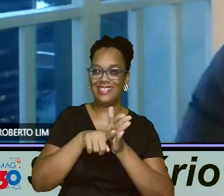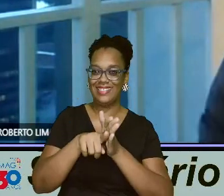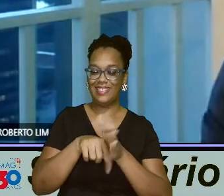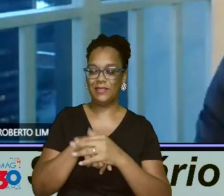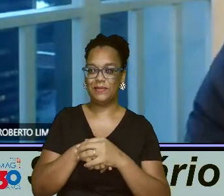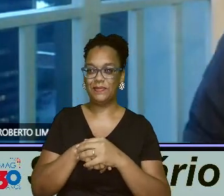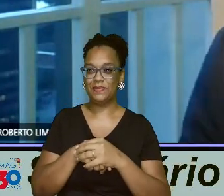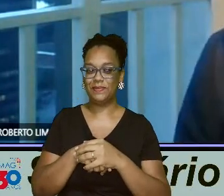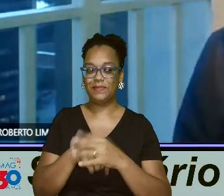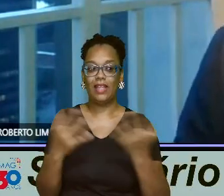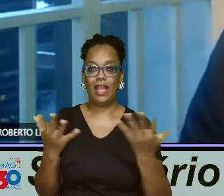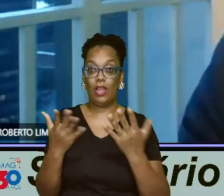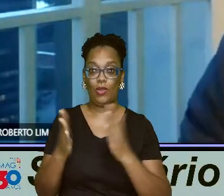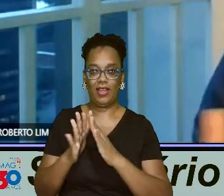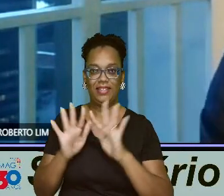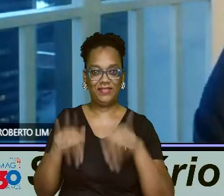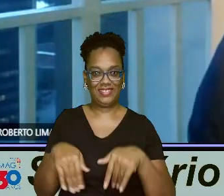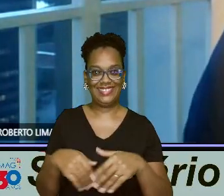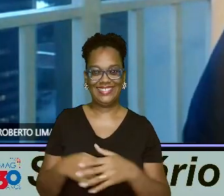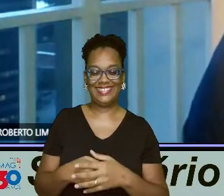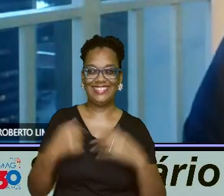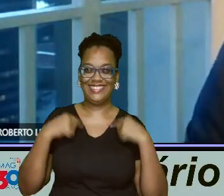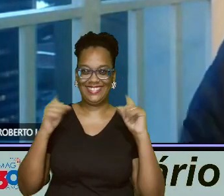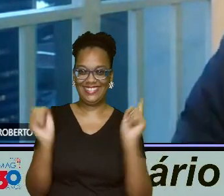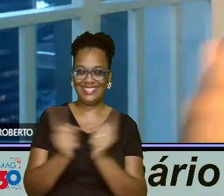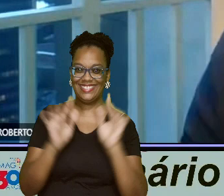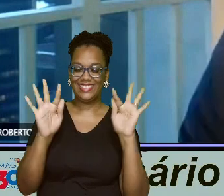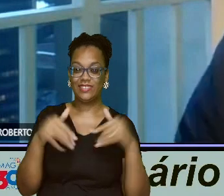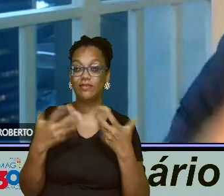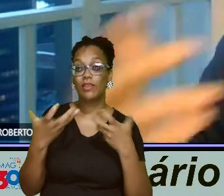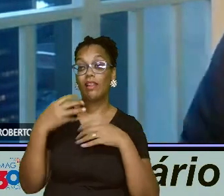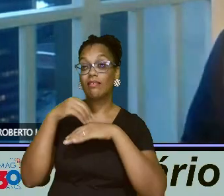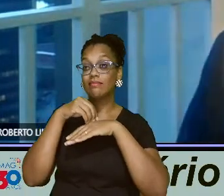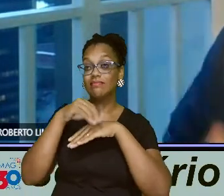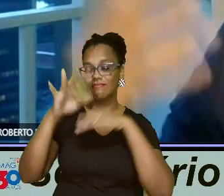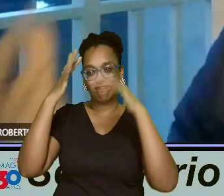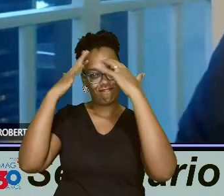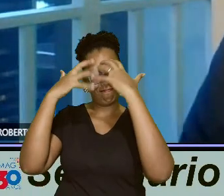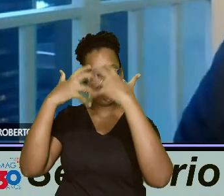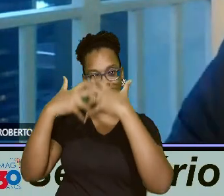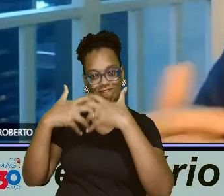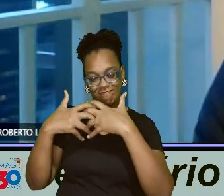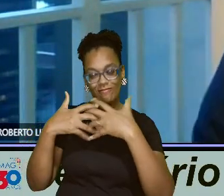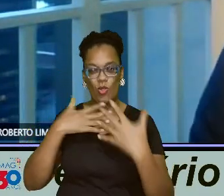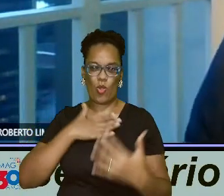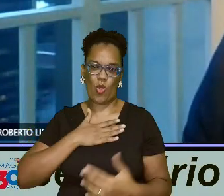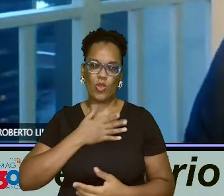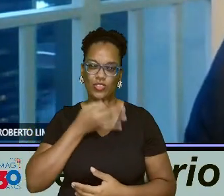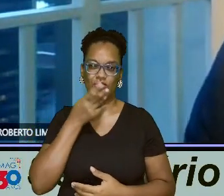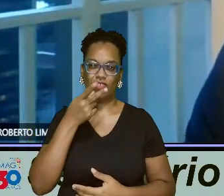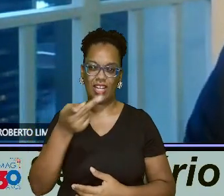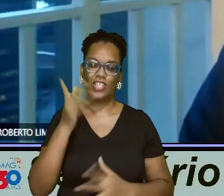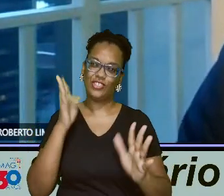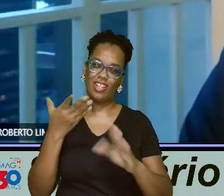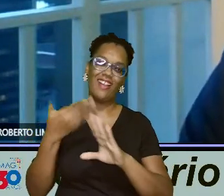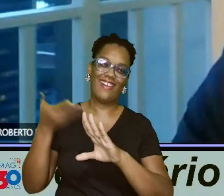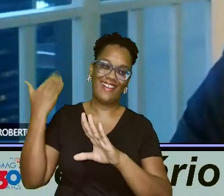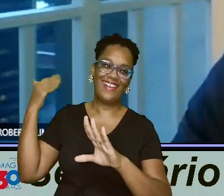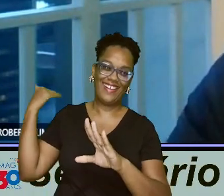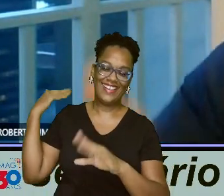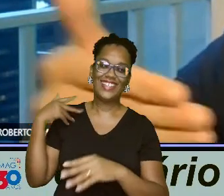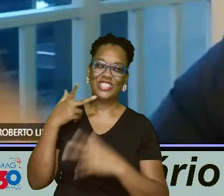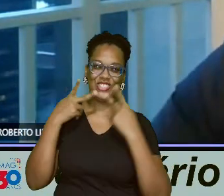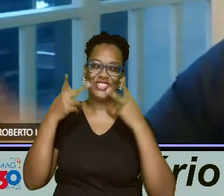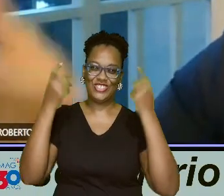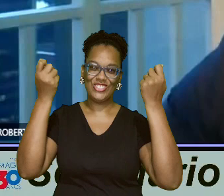me encaminhando para o final, eu só gostaria de deixar aqui uma reflexão que eu também gosto de citar, já citei em várias outras ocasiões, mas eu